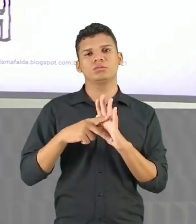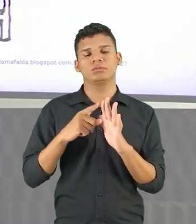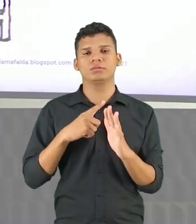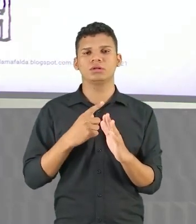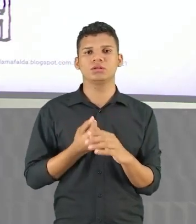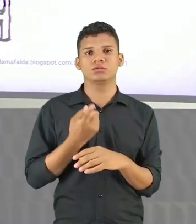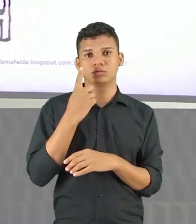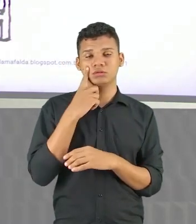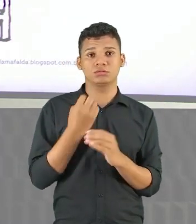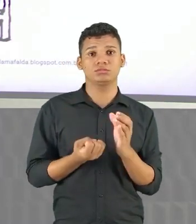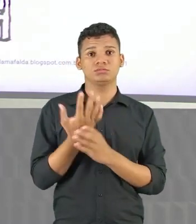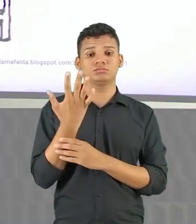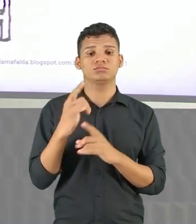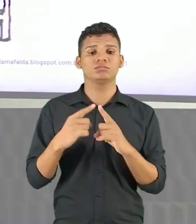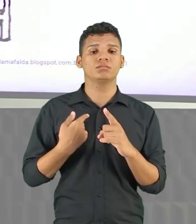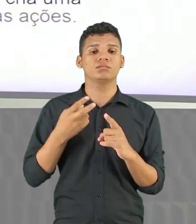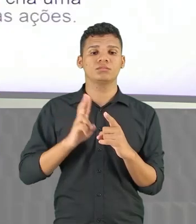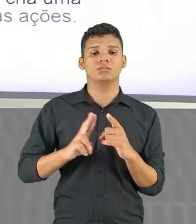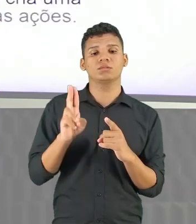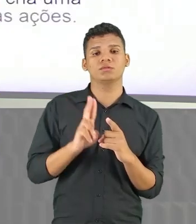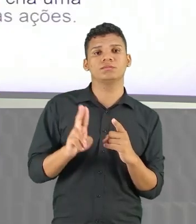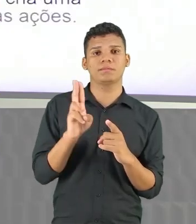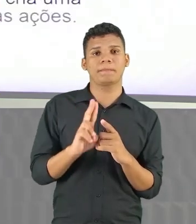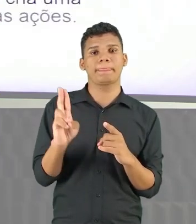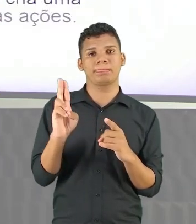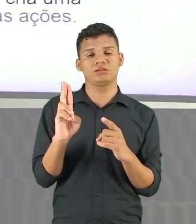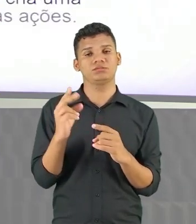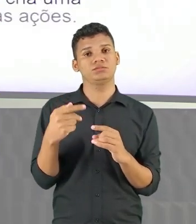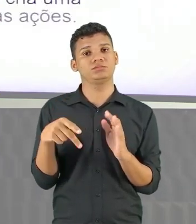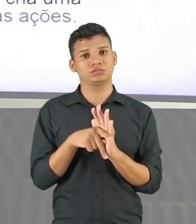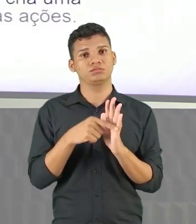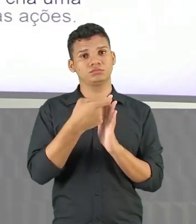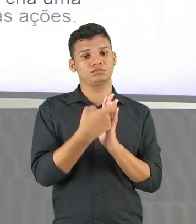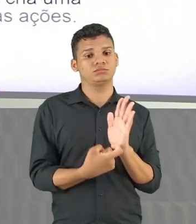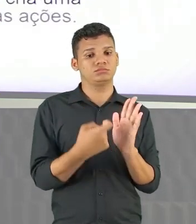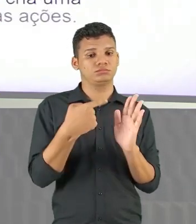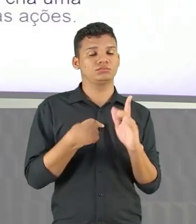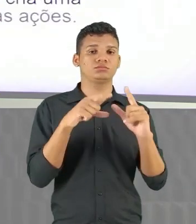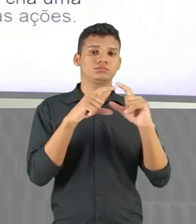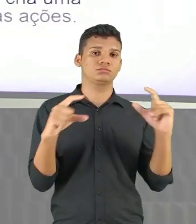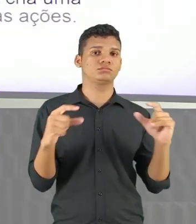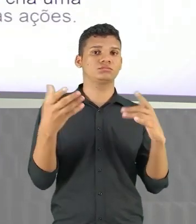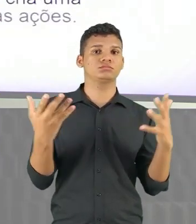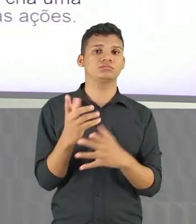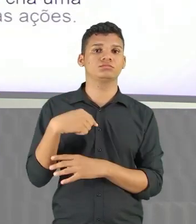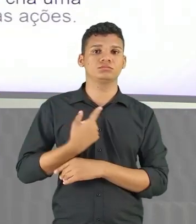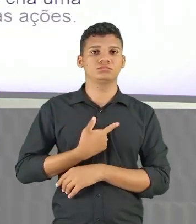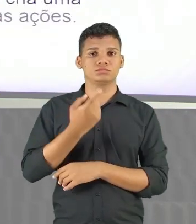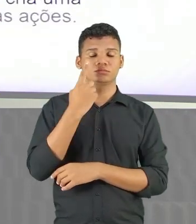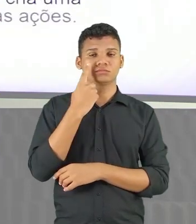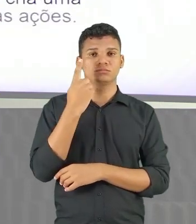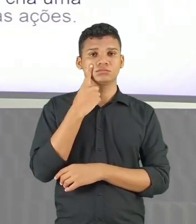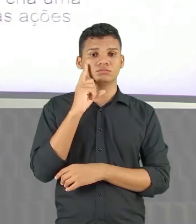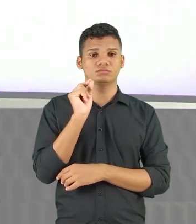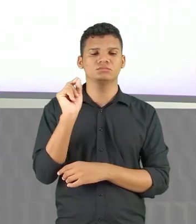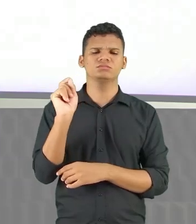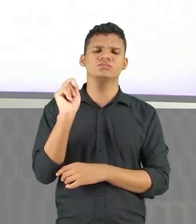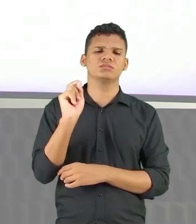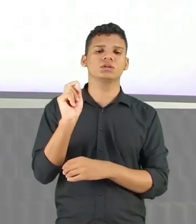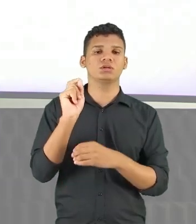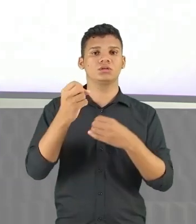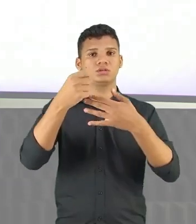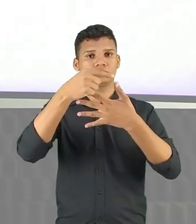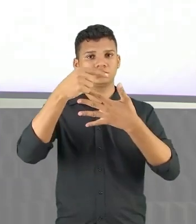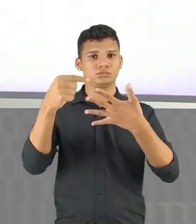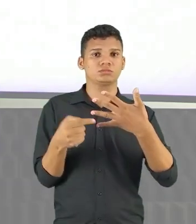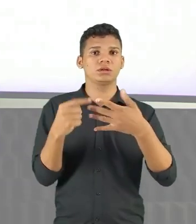elemento morfossintático ali, esse recurso, né, utilizado no texto, nessa charge, e a gente vai ver que dentro das alternativas,